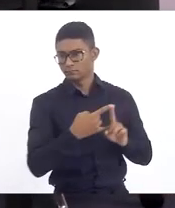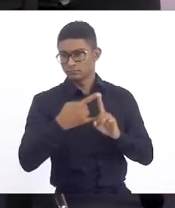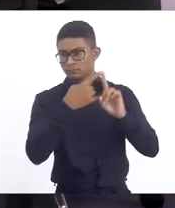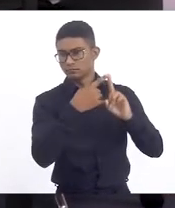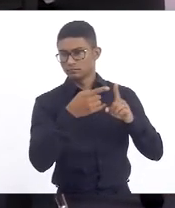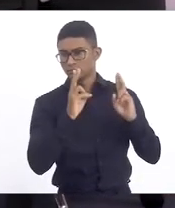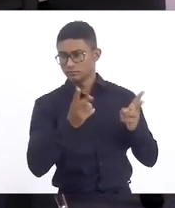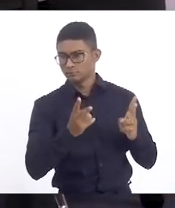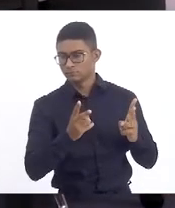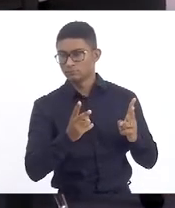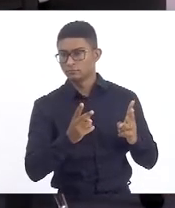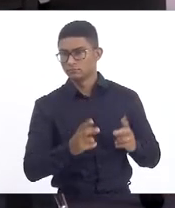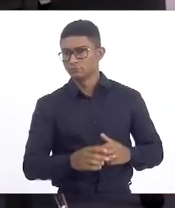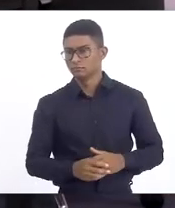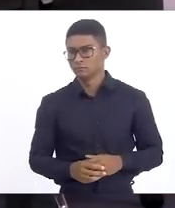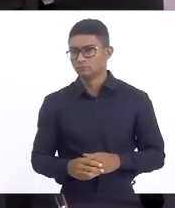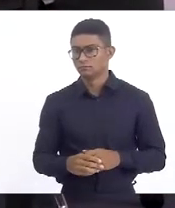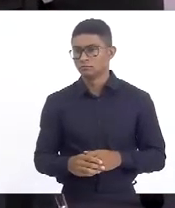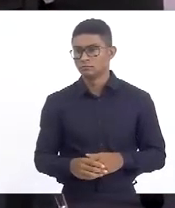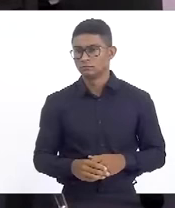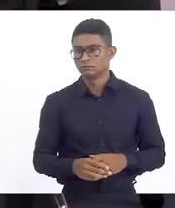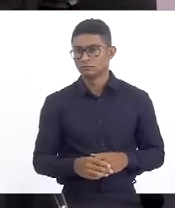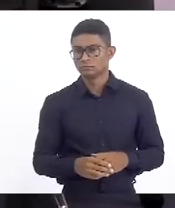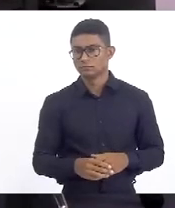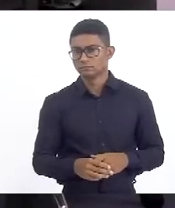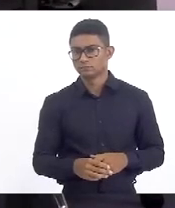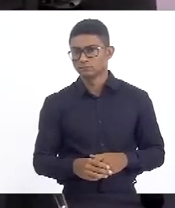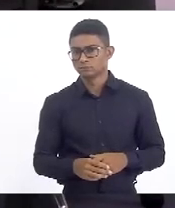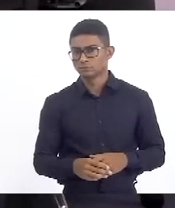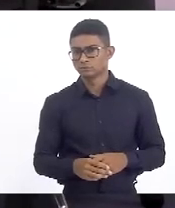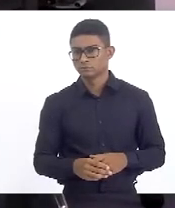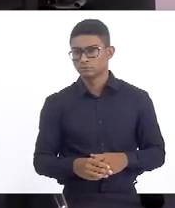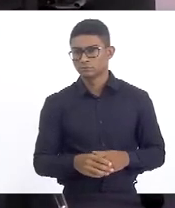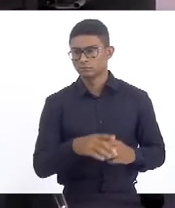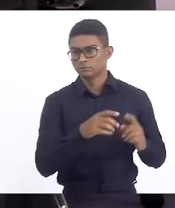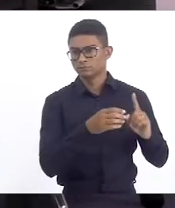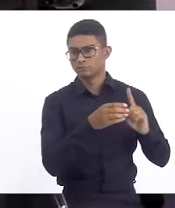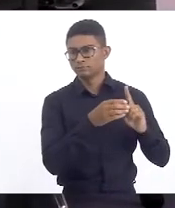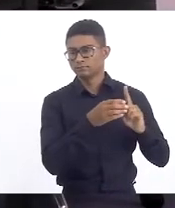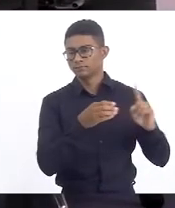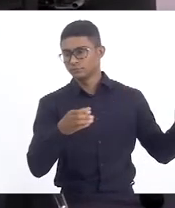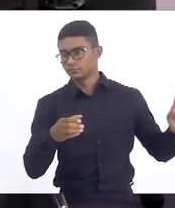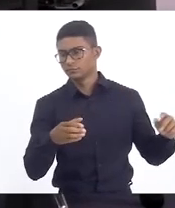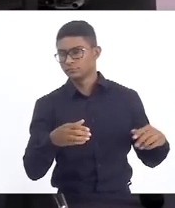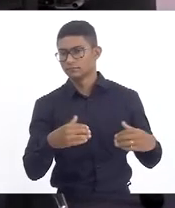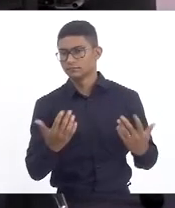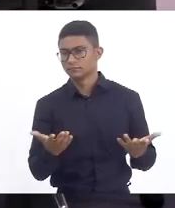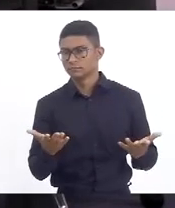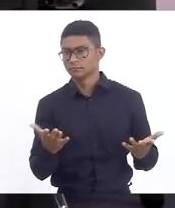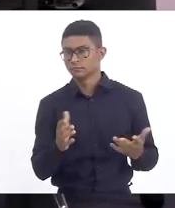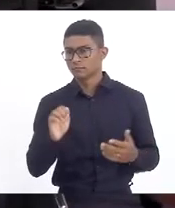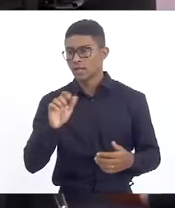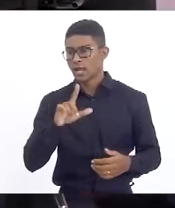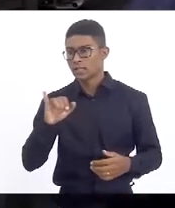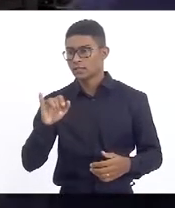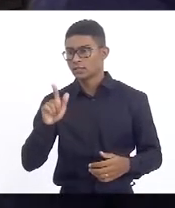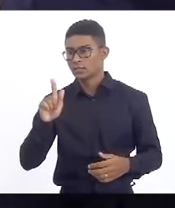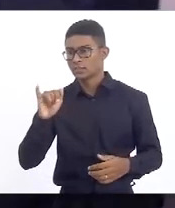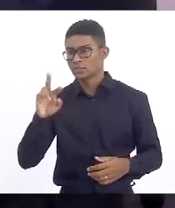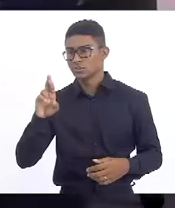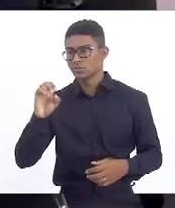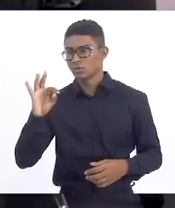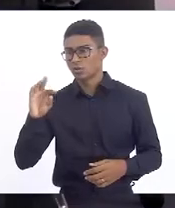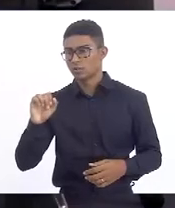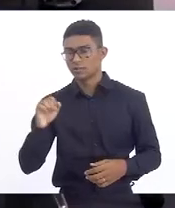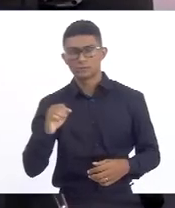desde o início aí. Oi? Aí ele então, saiu? Ari Girota. Ari Girota, você tem a palavra, Ari Girota. Por favor,